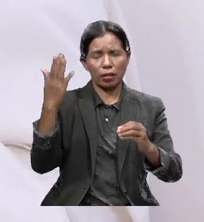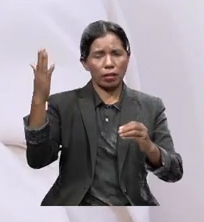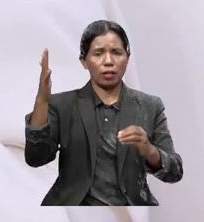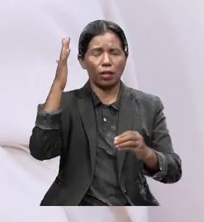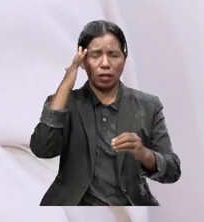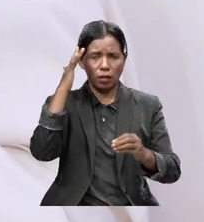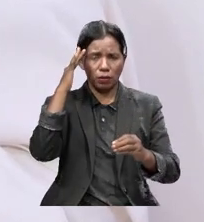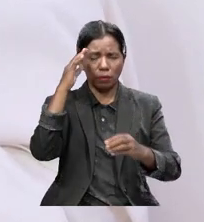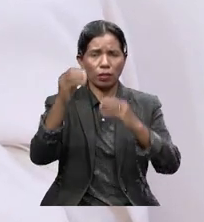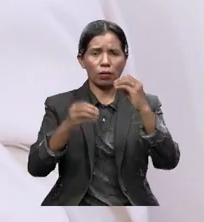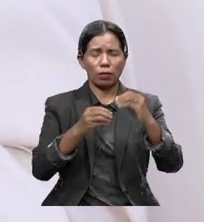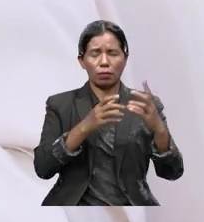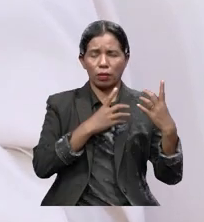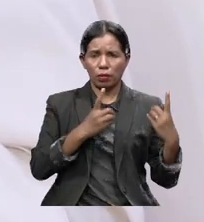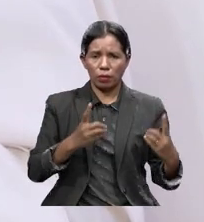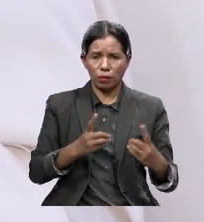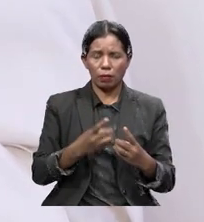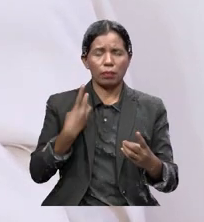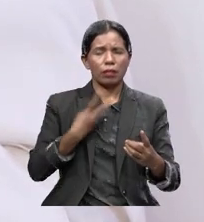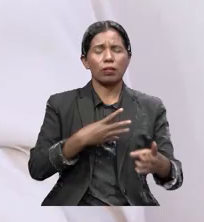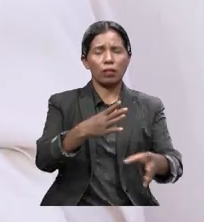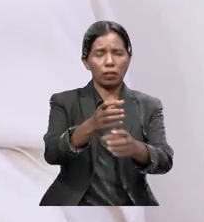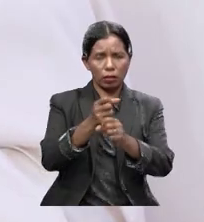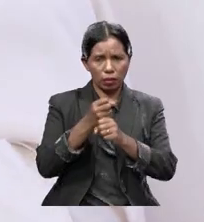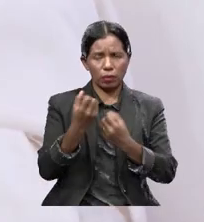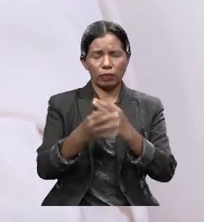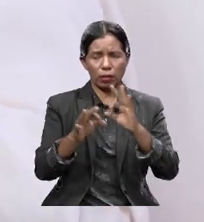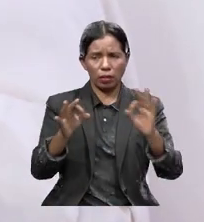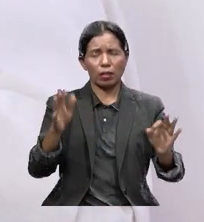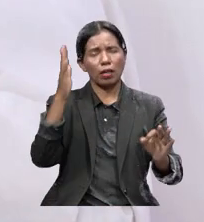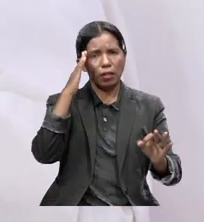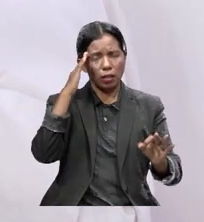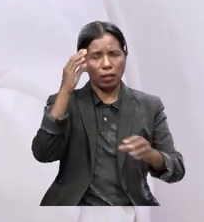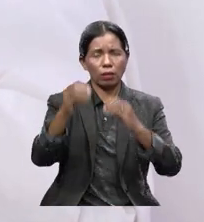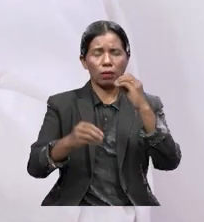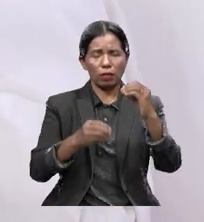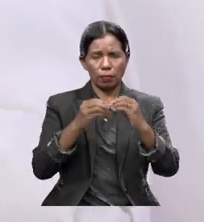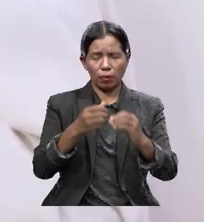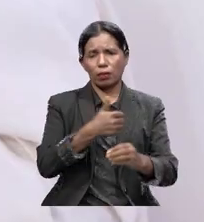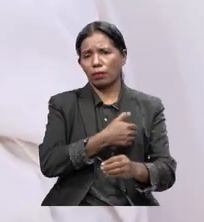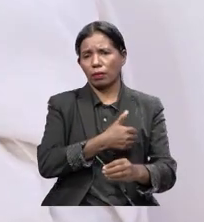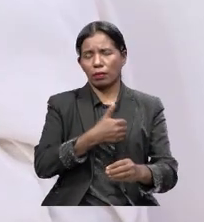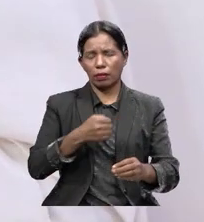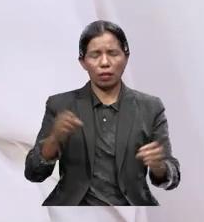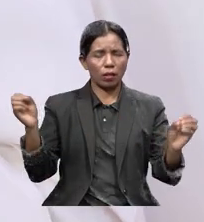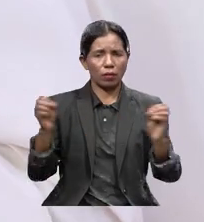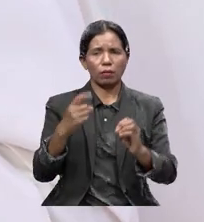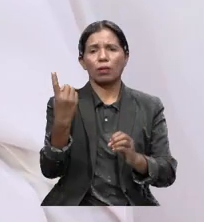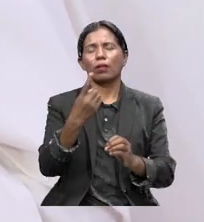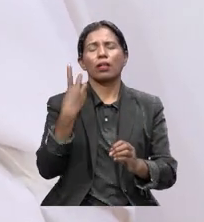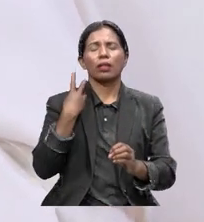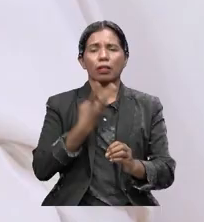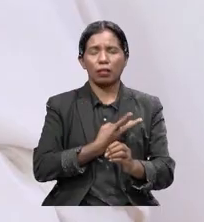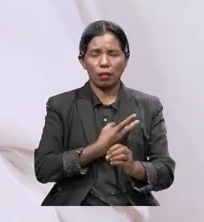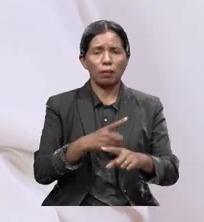consciência con abadon ne beita simu te aona, hatene kata perfumo ne laos baita, mai